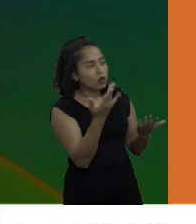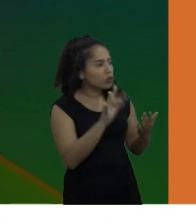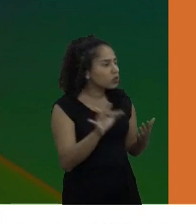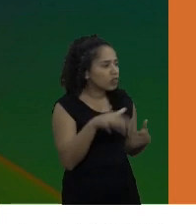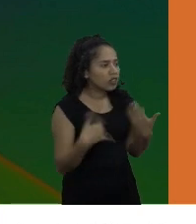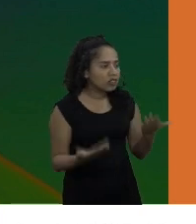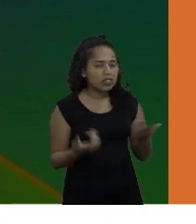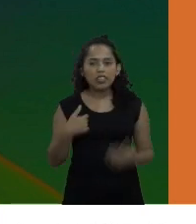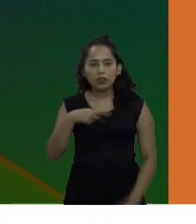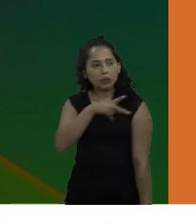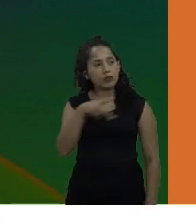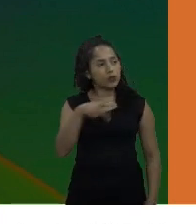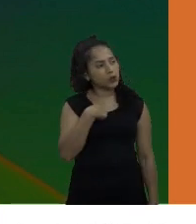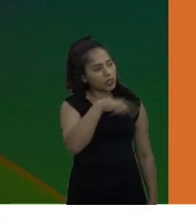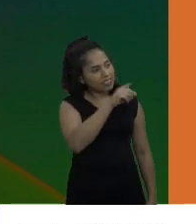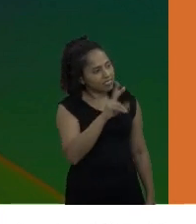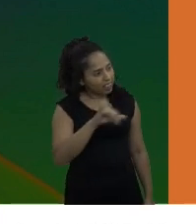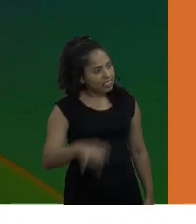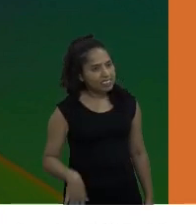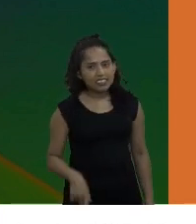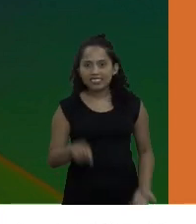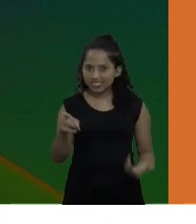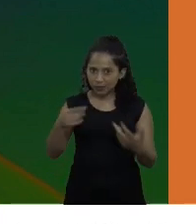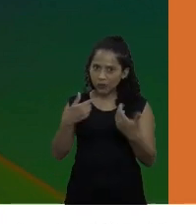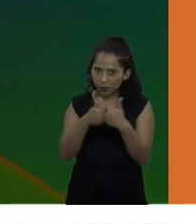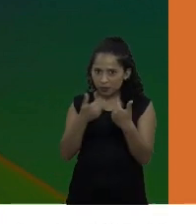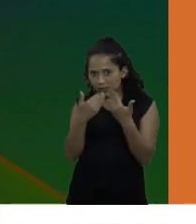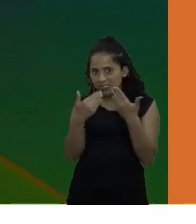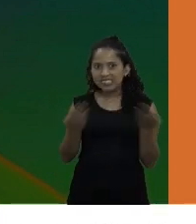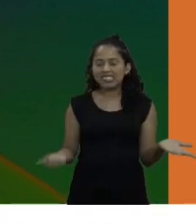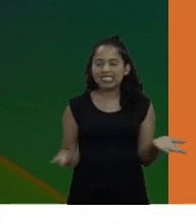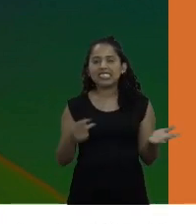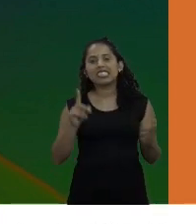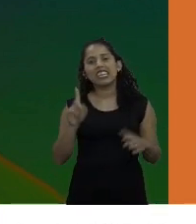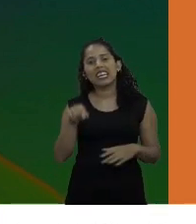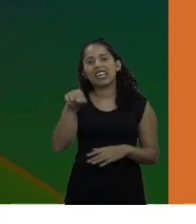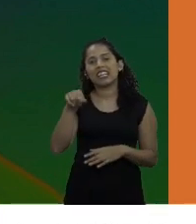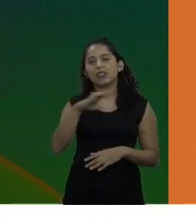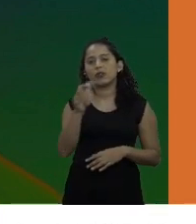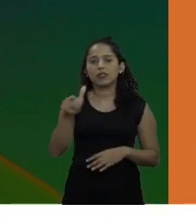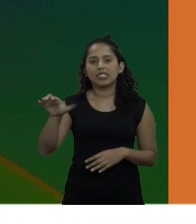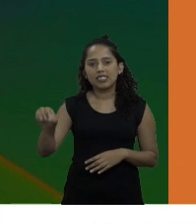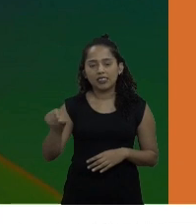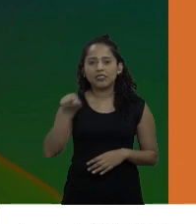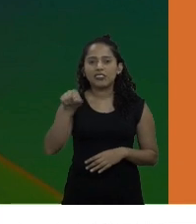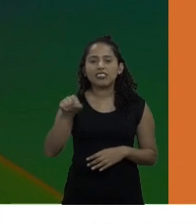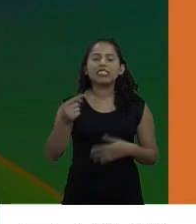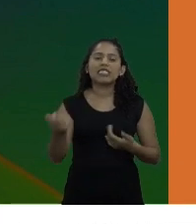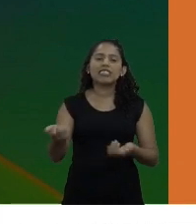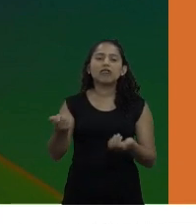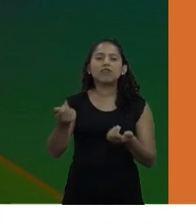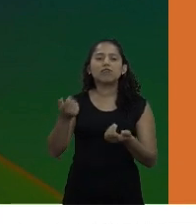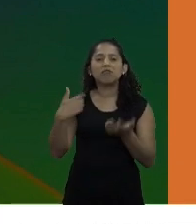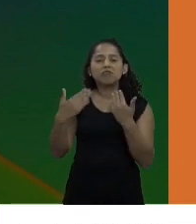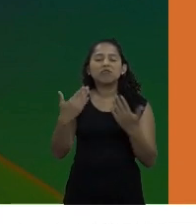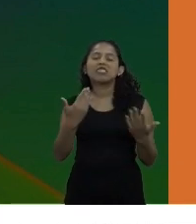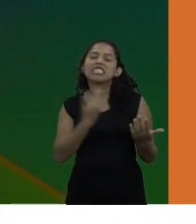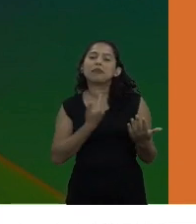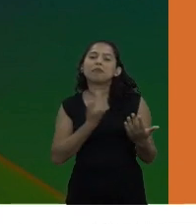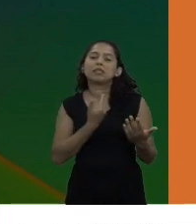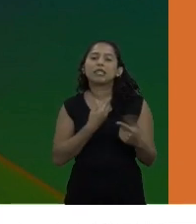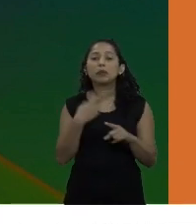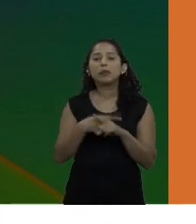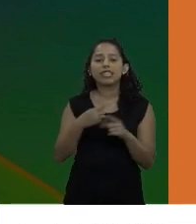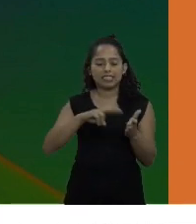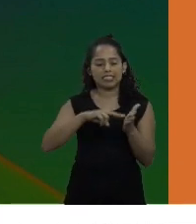eu vou ser sua professora. E ela foi minha professora, Conceição Chet, hoje uma grande amiga, porque produz significado,